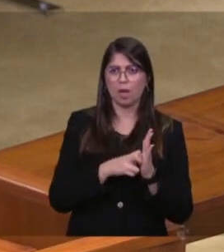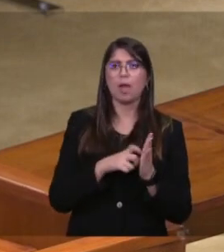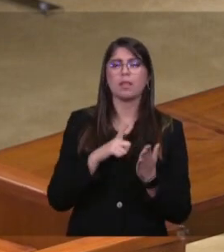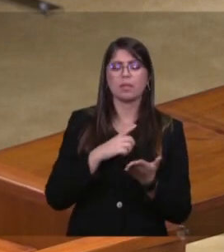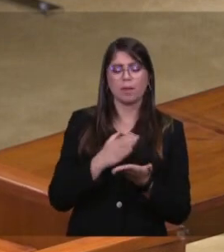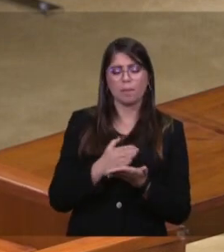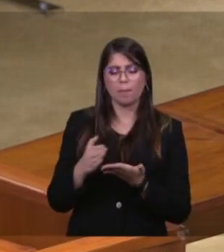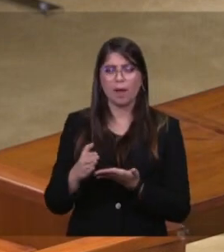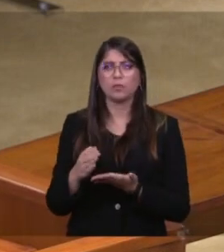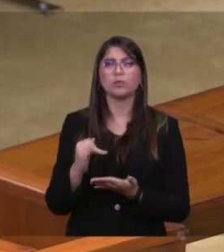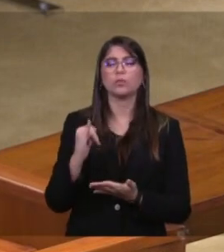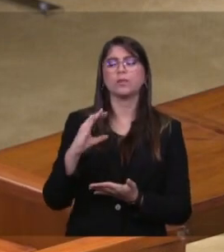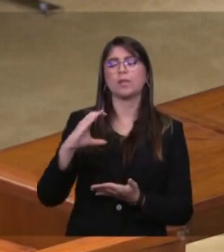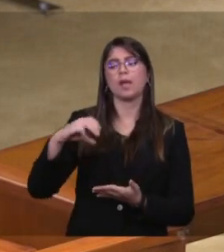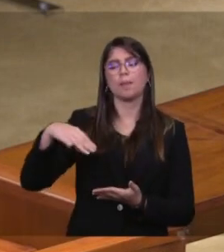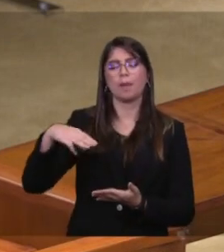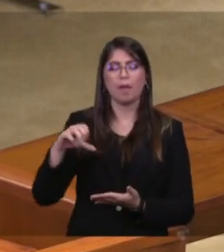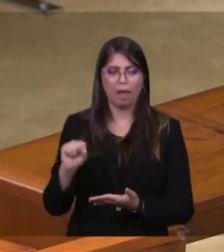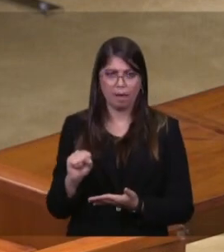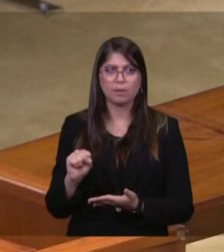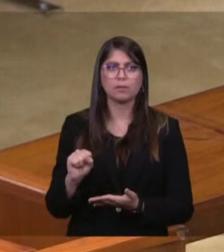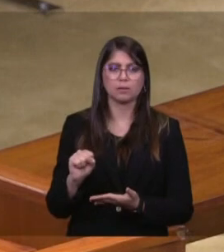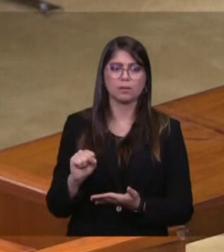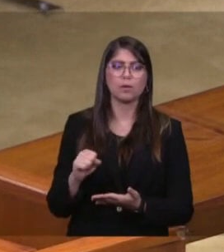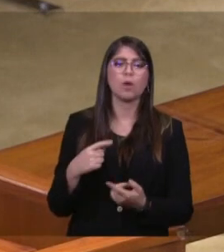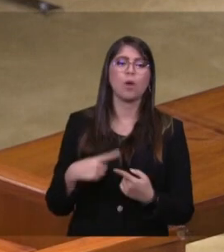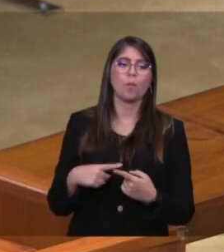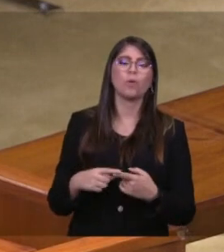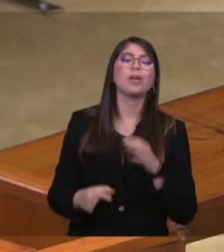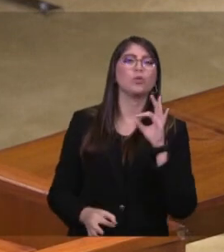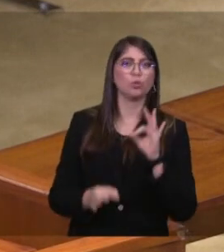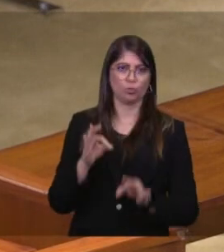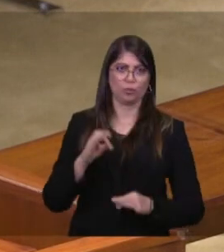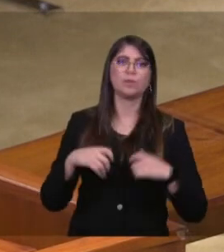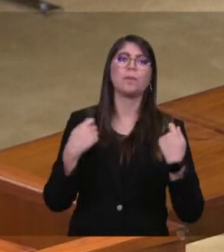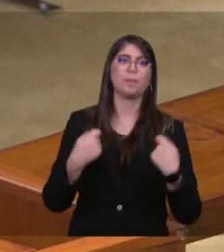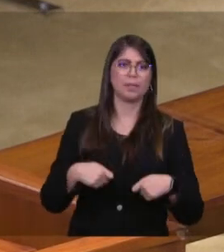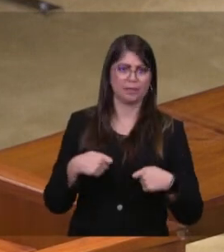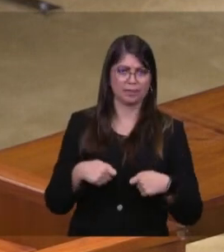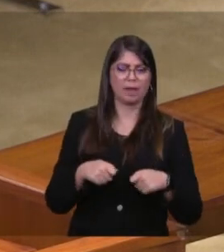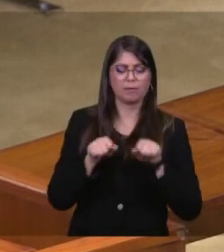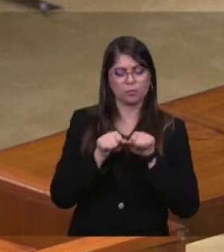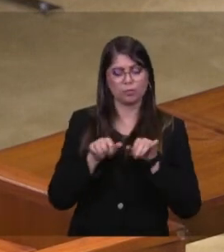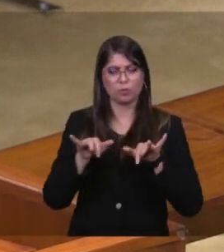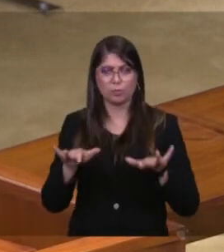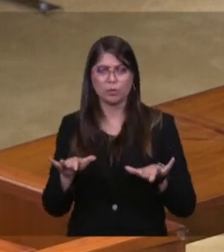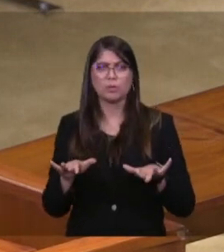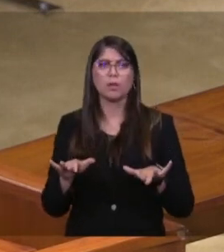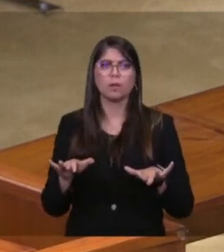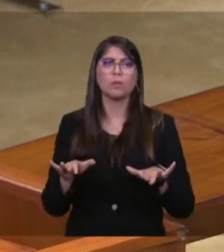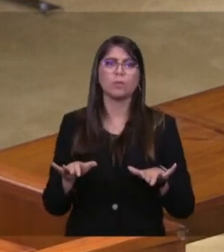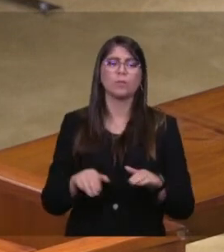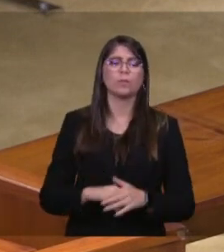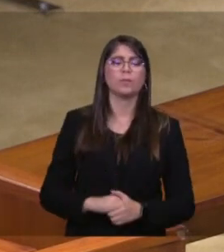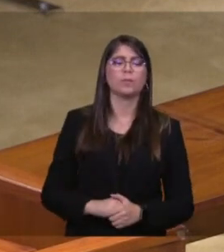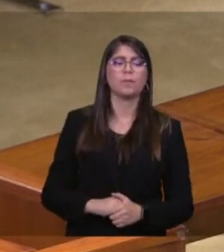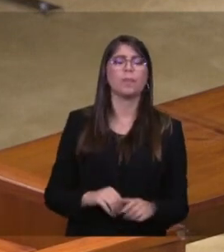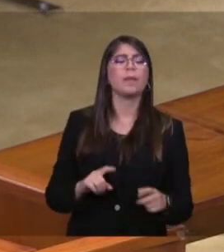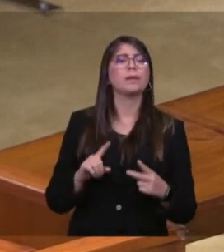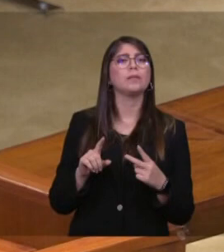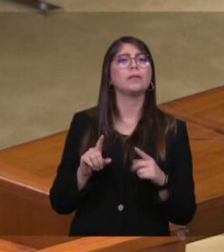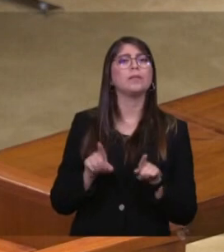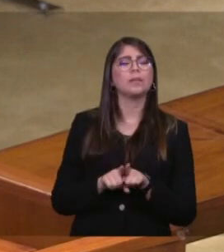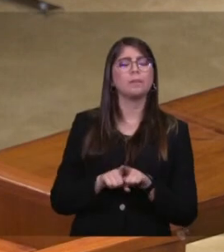do ICMS devido pelos contribuintes, na medida em que isso era uma medida de justiça, de distribuição de recursos entre os entes, mas